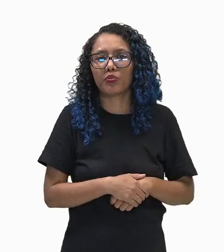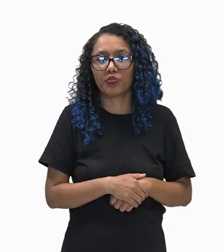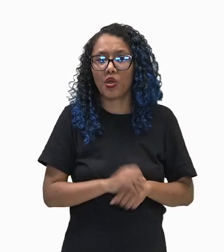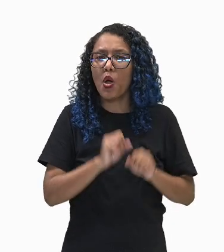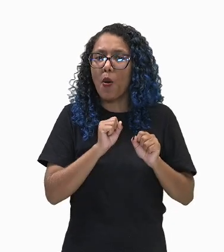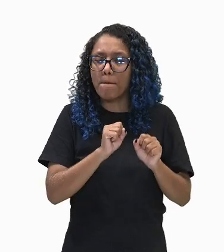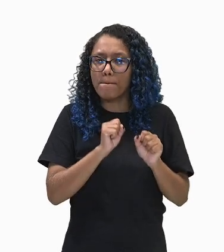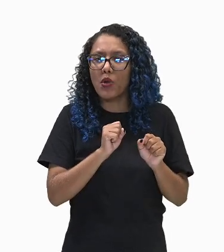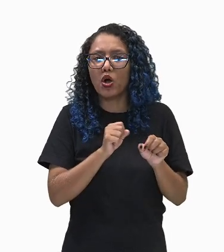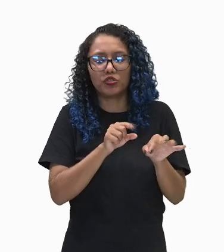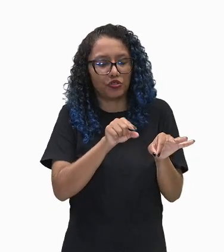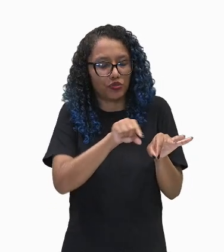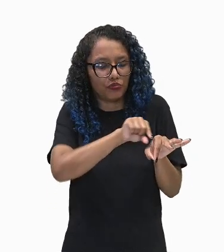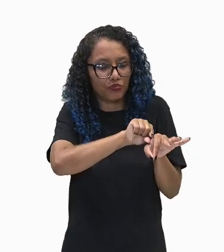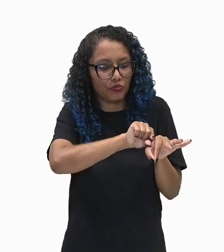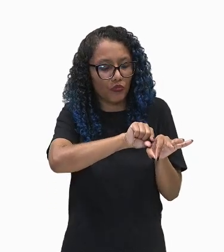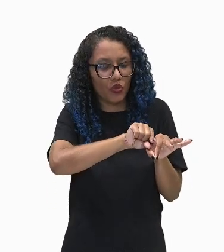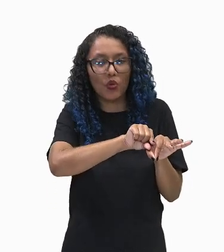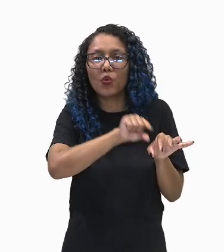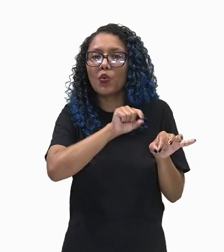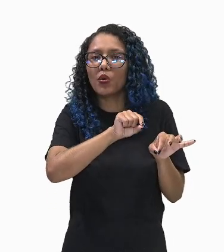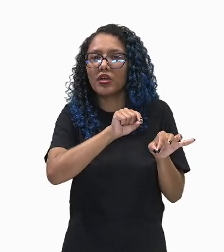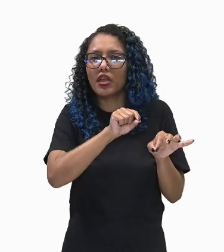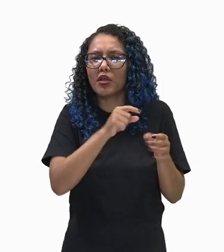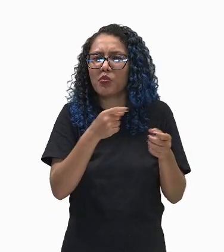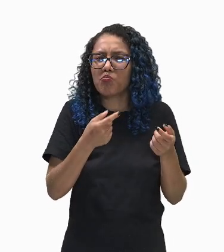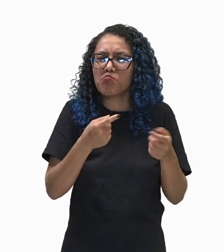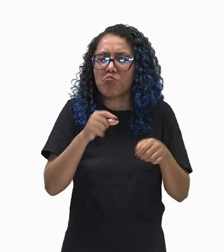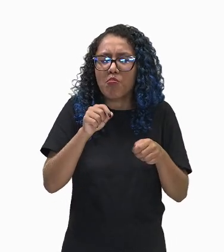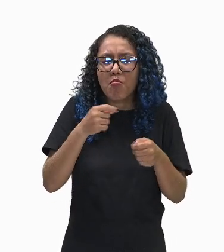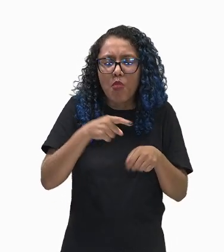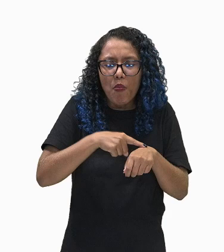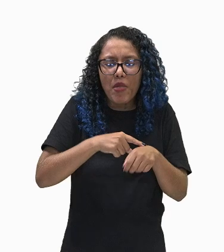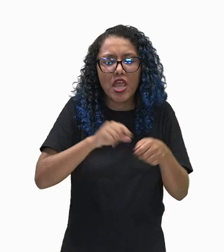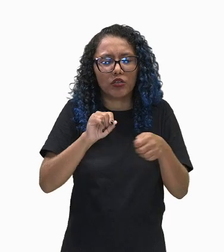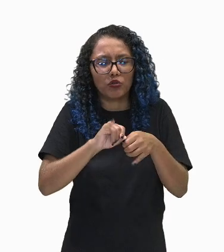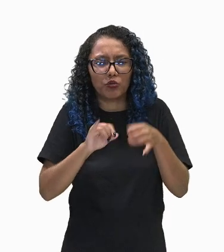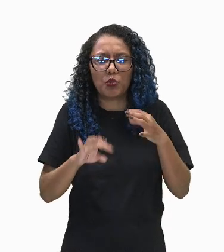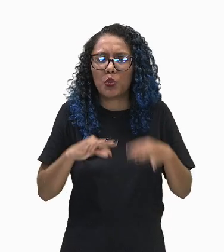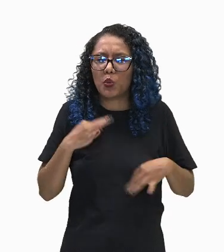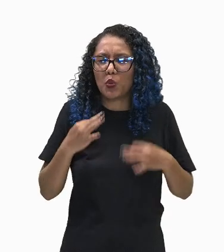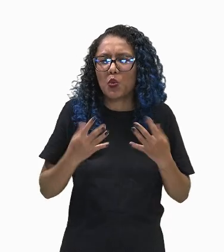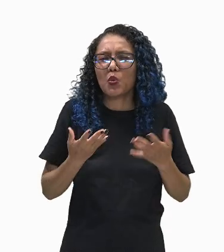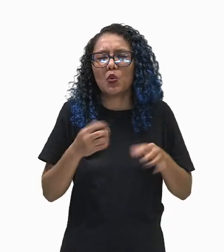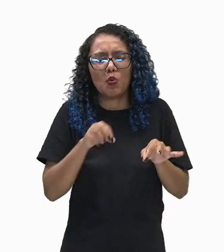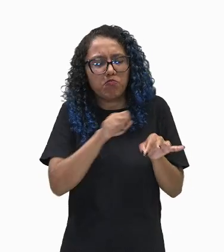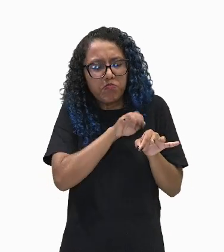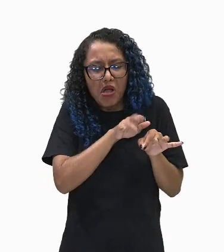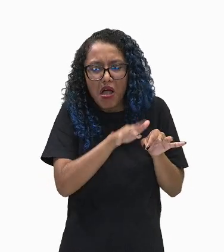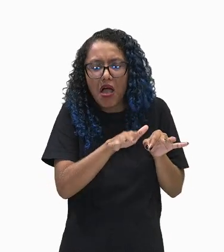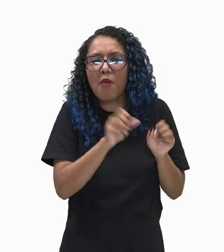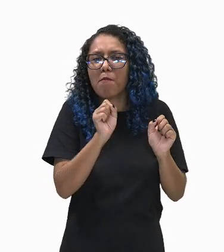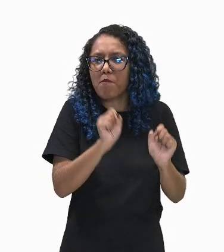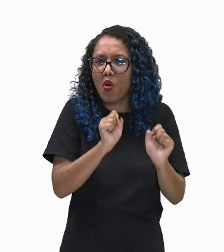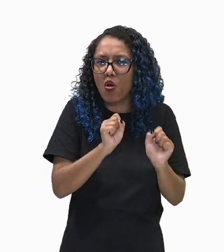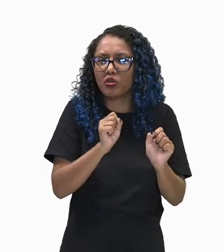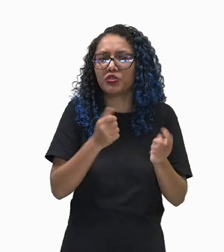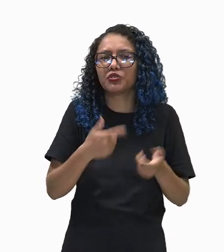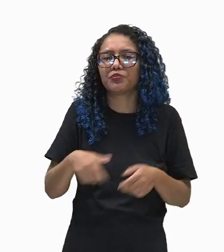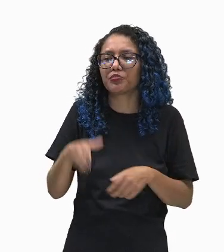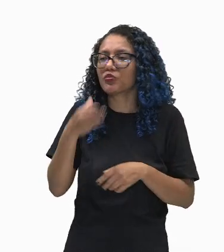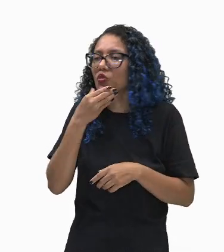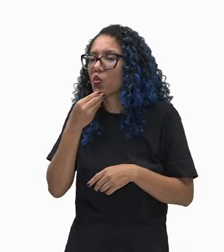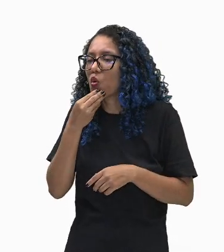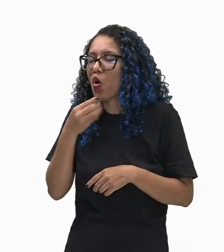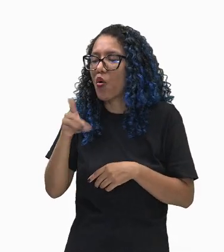a ejaculação durante o orgasmo feminino. Uma curiosidade aí. No homem, a uretra serve como um